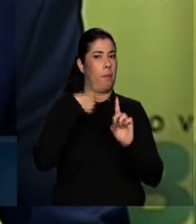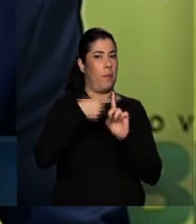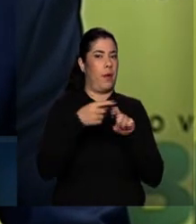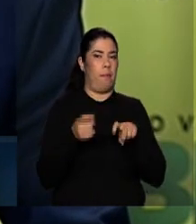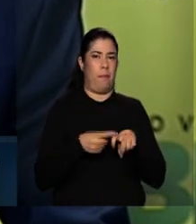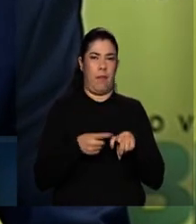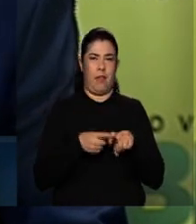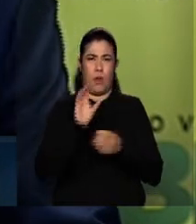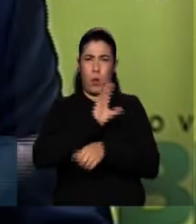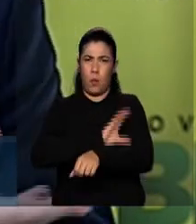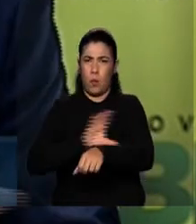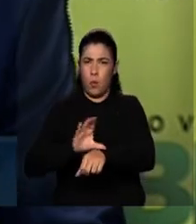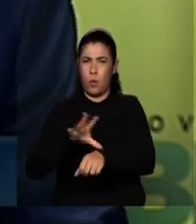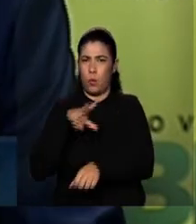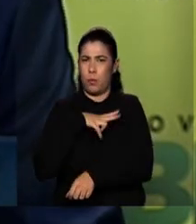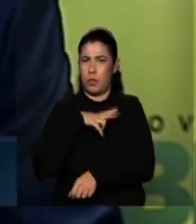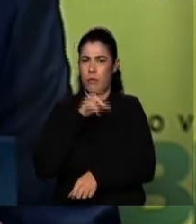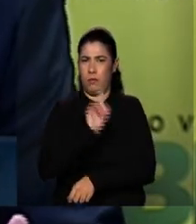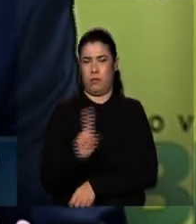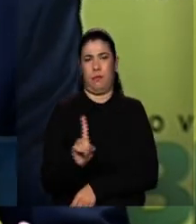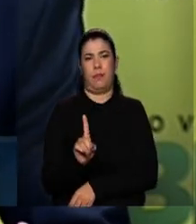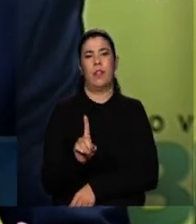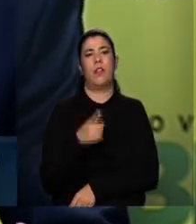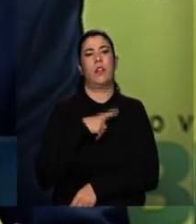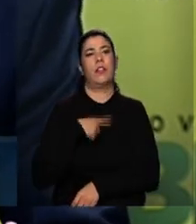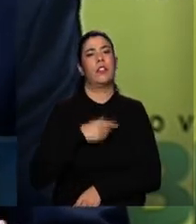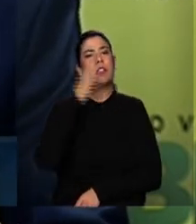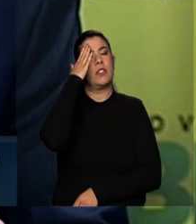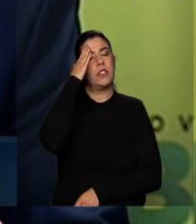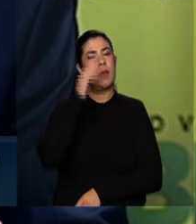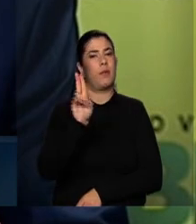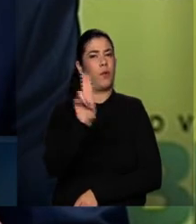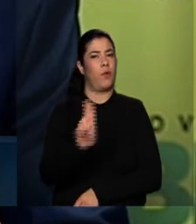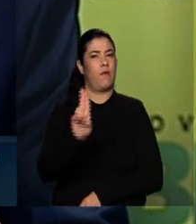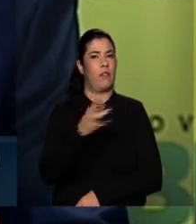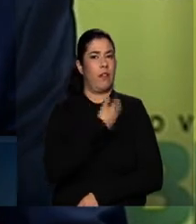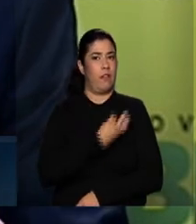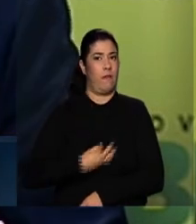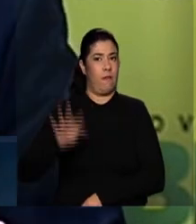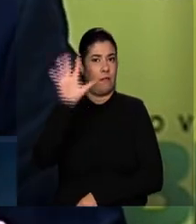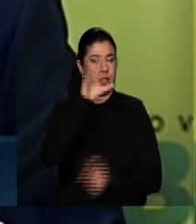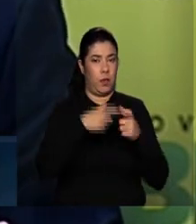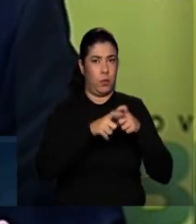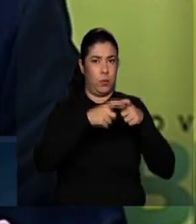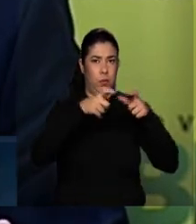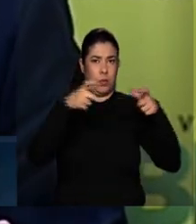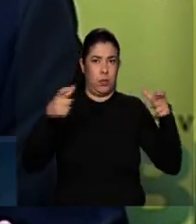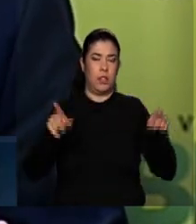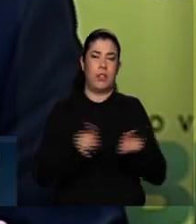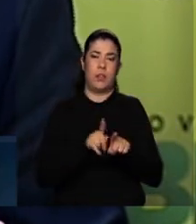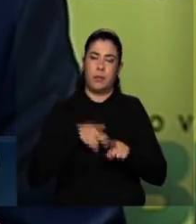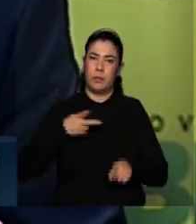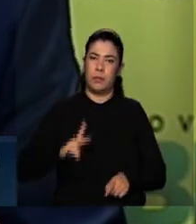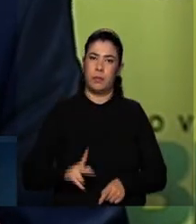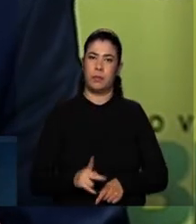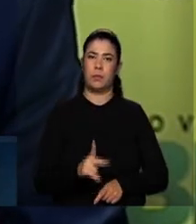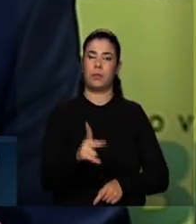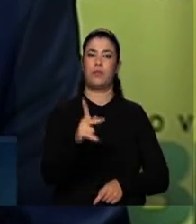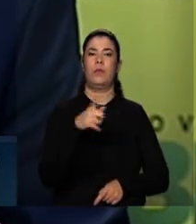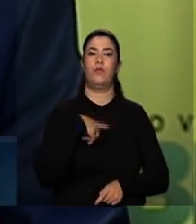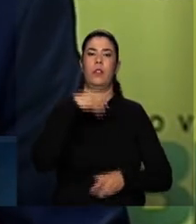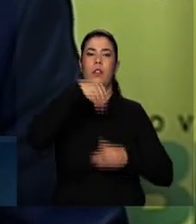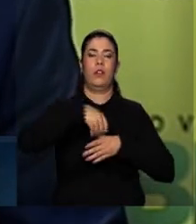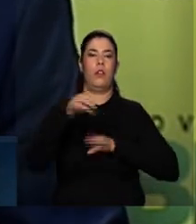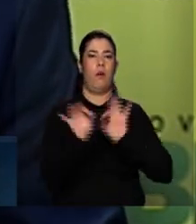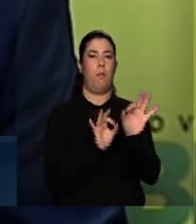curso privado. Que nós temos a expansão das universidades públicas, foi muito significativa, continua sendo, né, dentro do